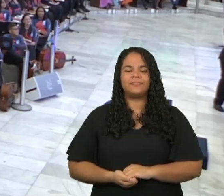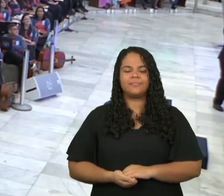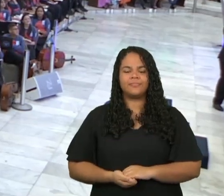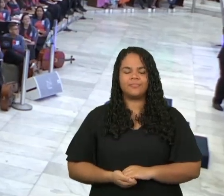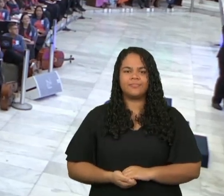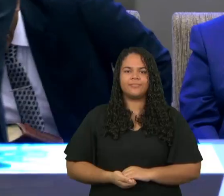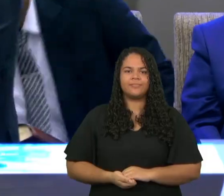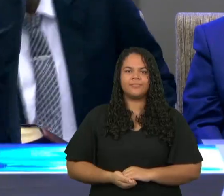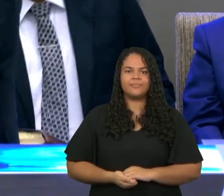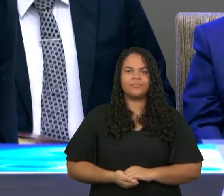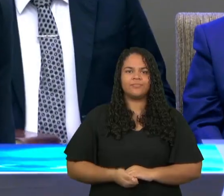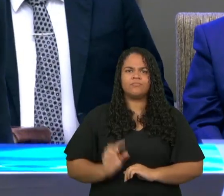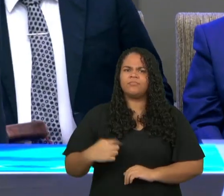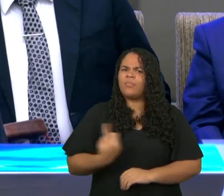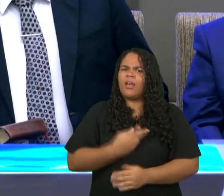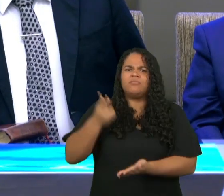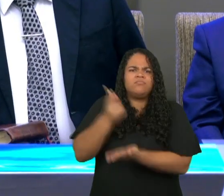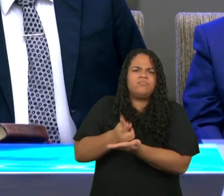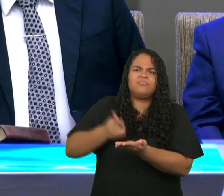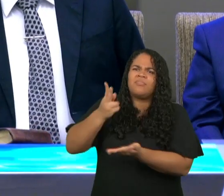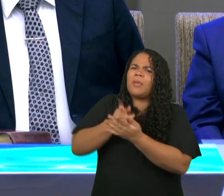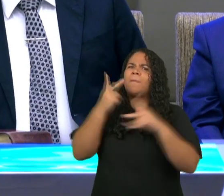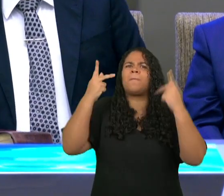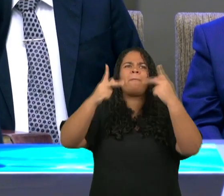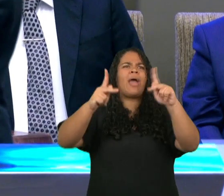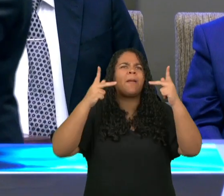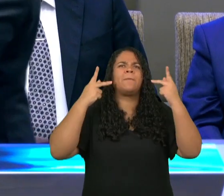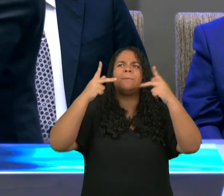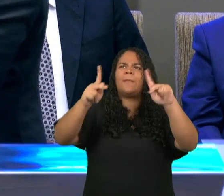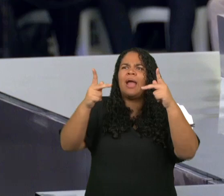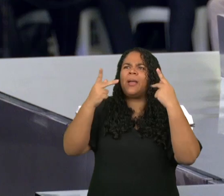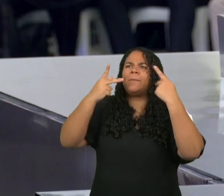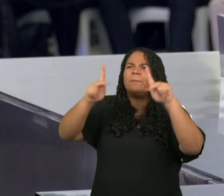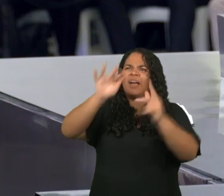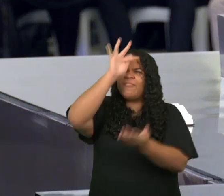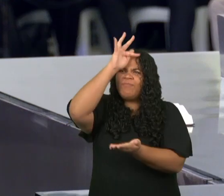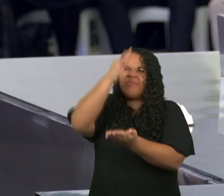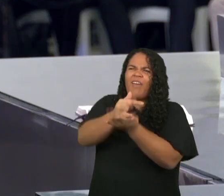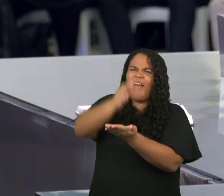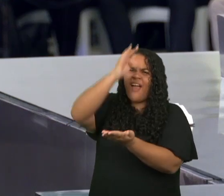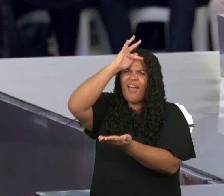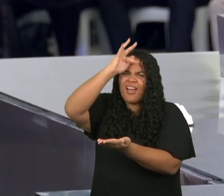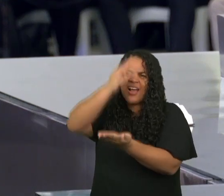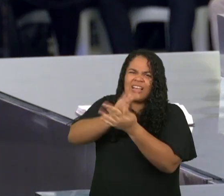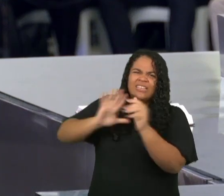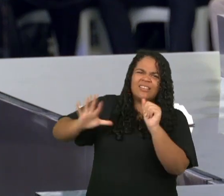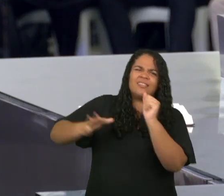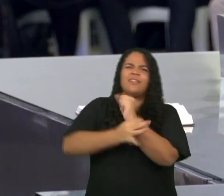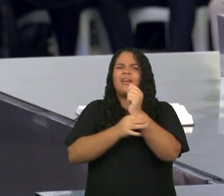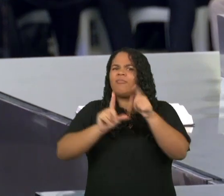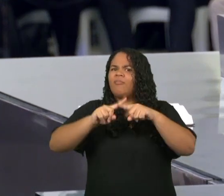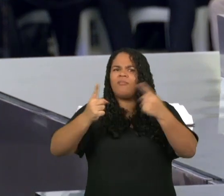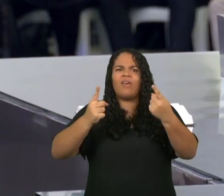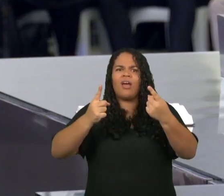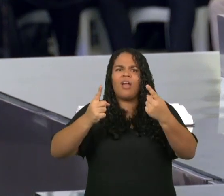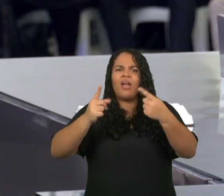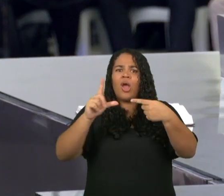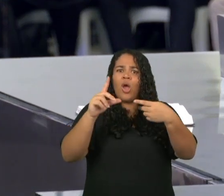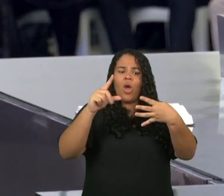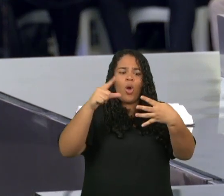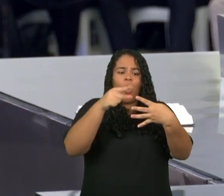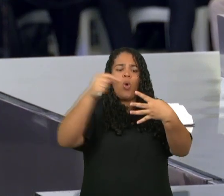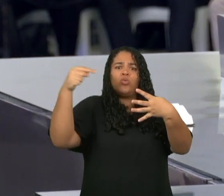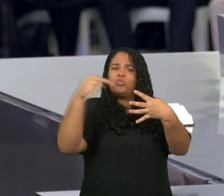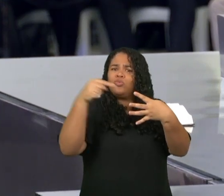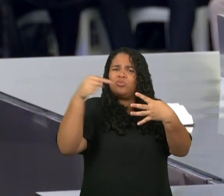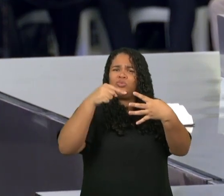A gente prega muito sobre fé, mas a fé é o primeiro batente, gente.